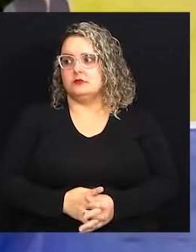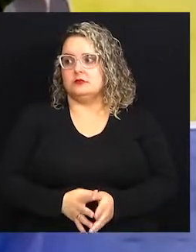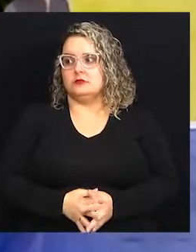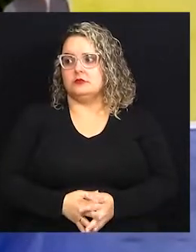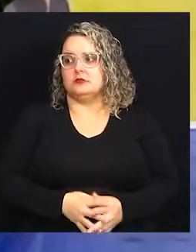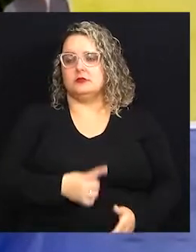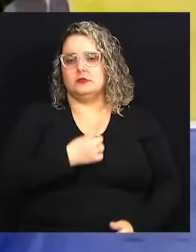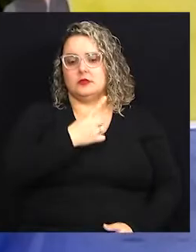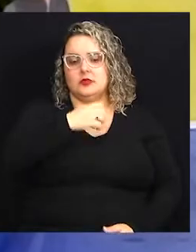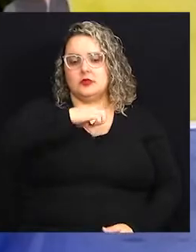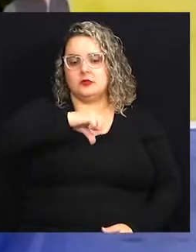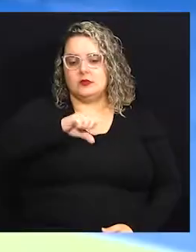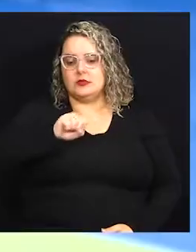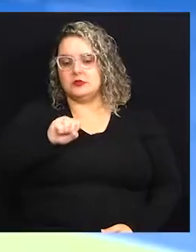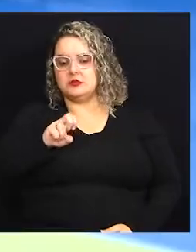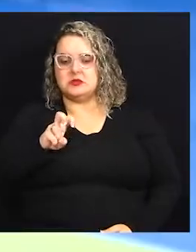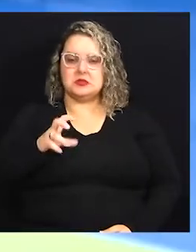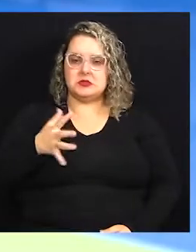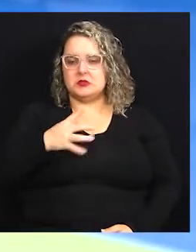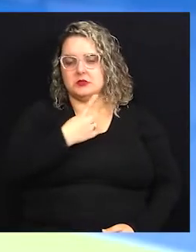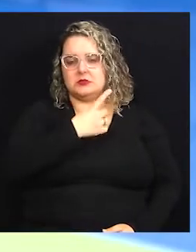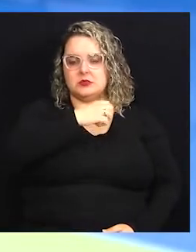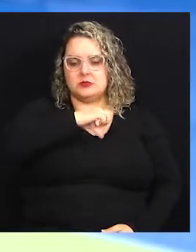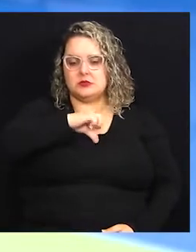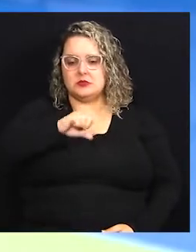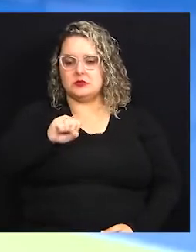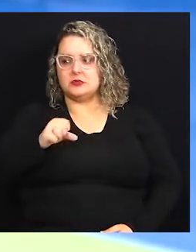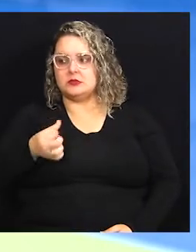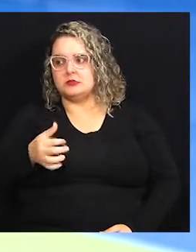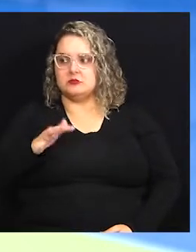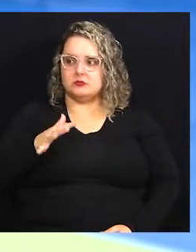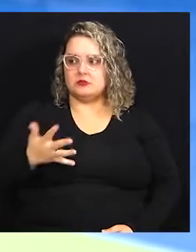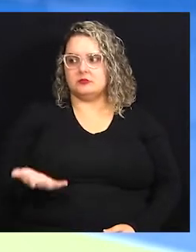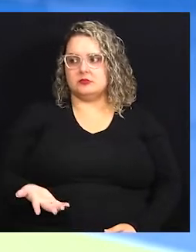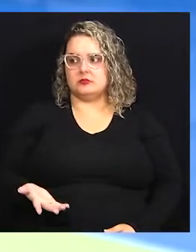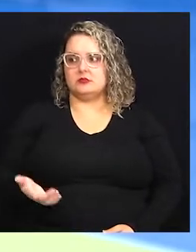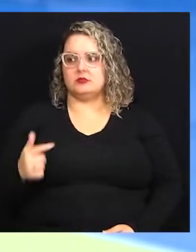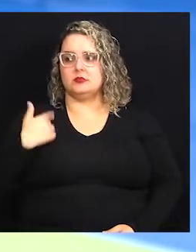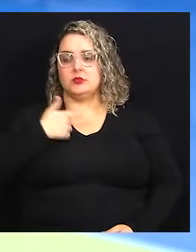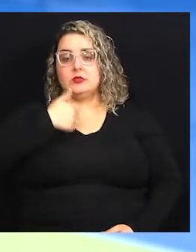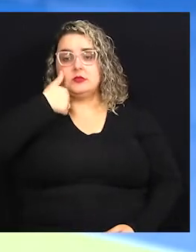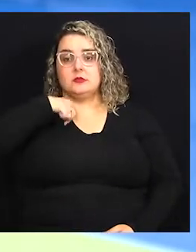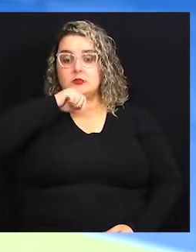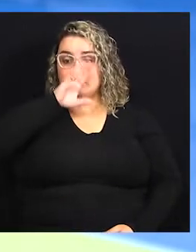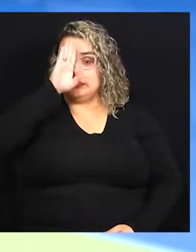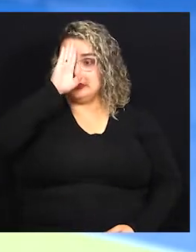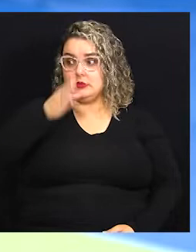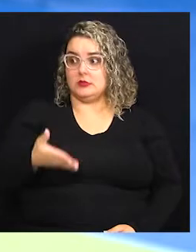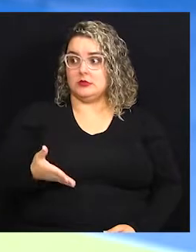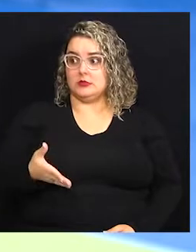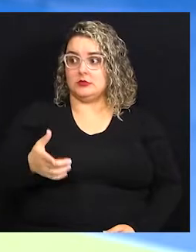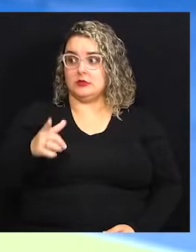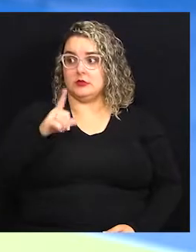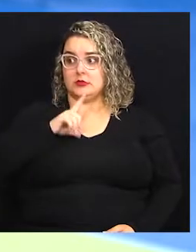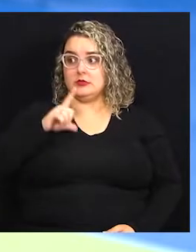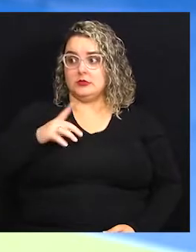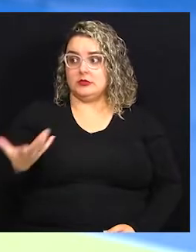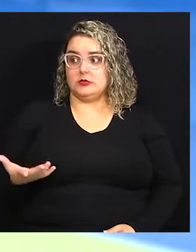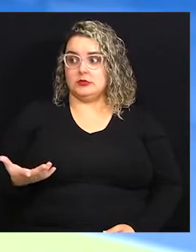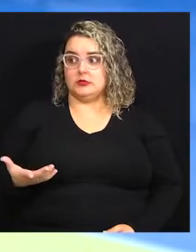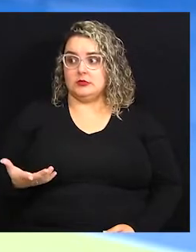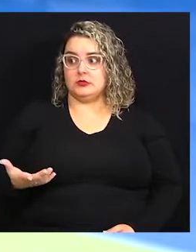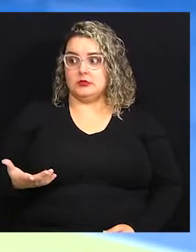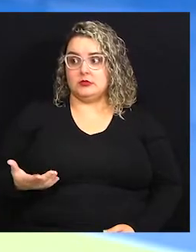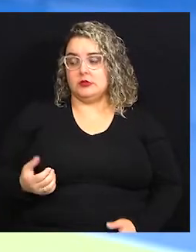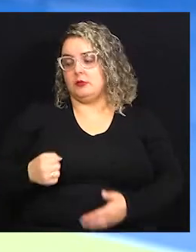86, 85, 86. Aonde nossas mães principalmente, né, tinha gente no colo para lá e para cá, com